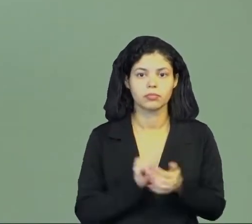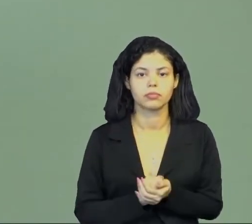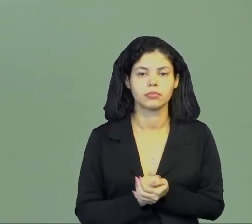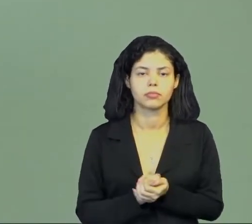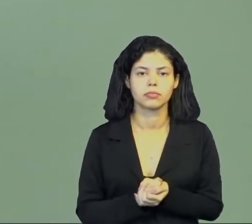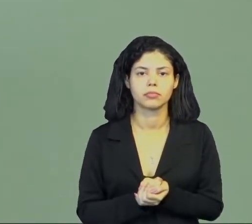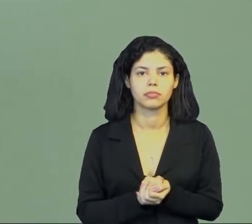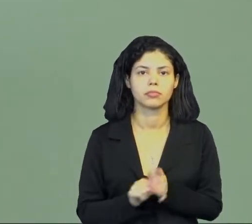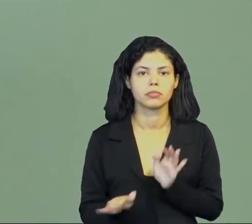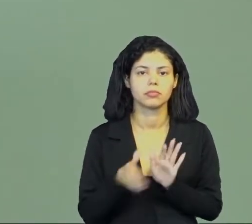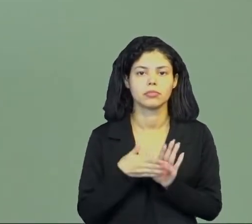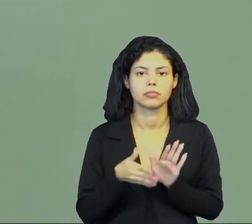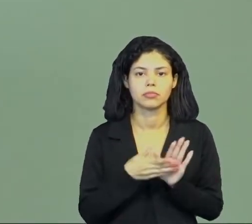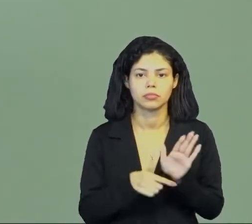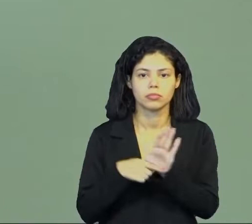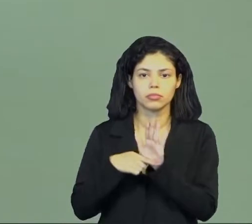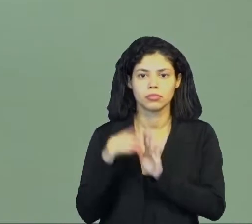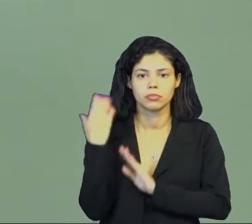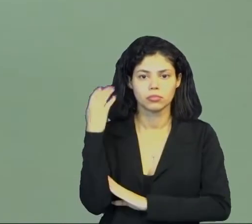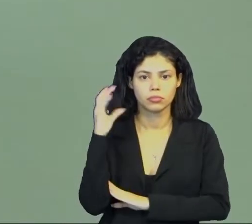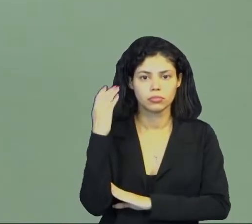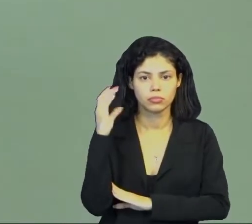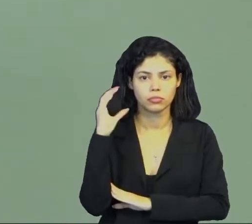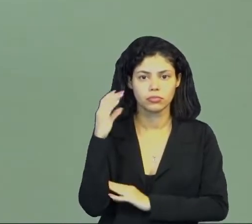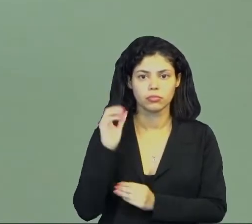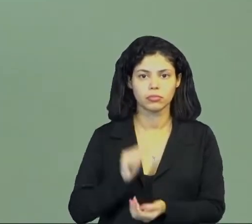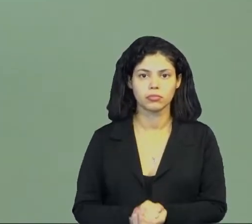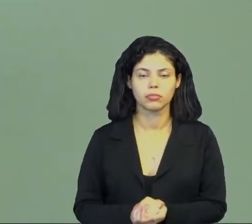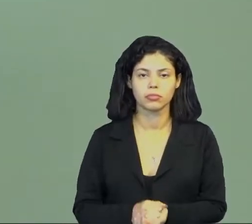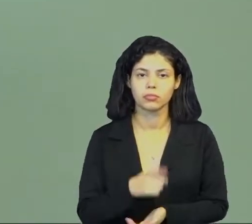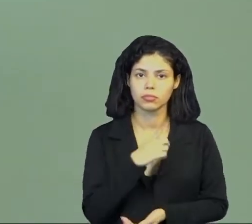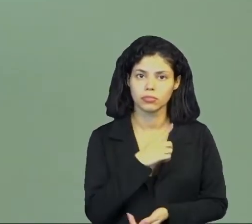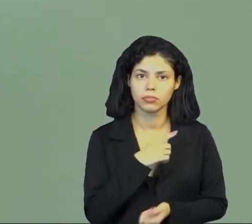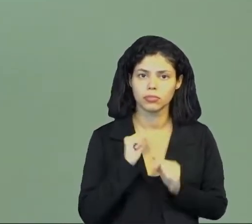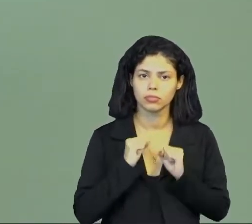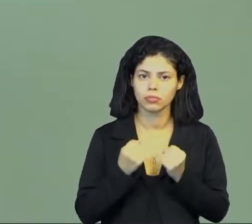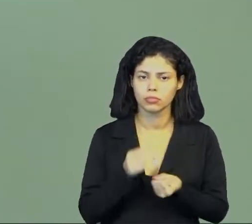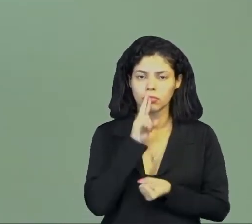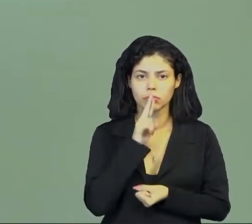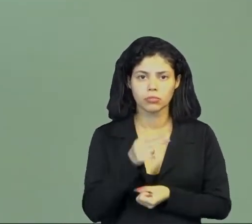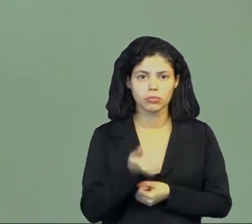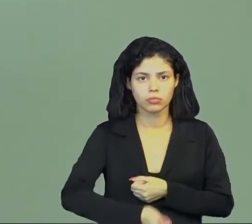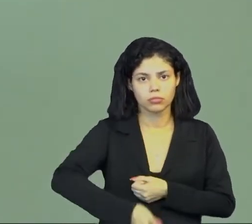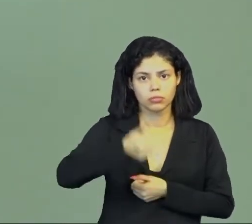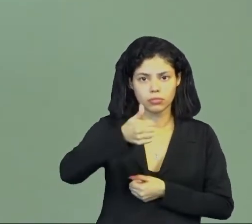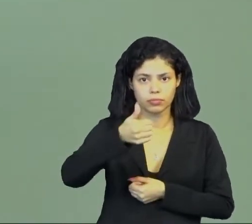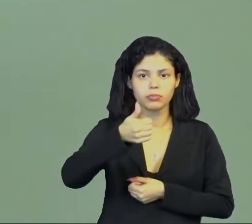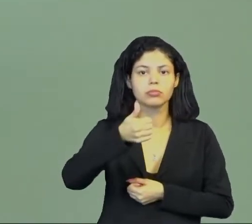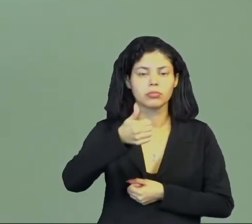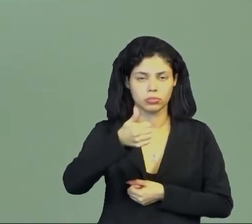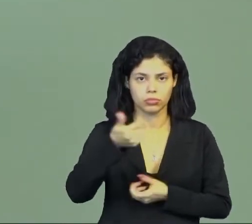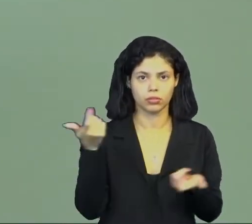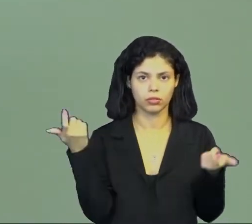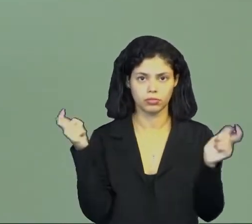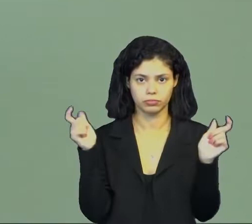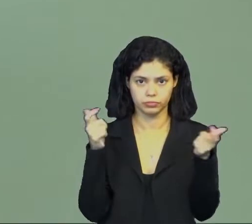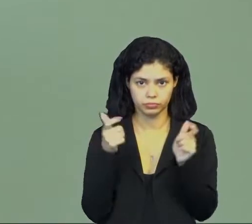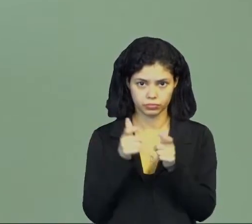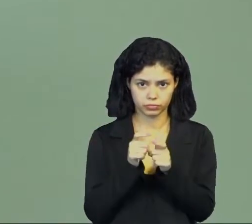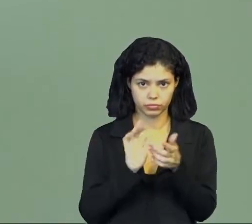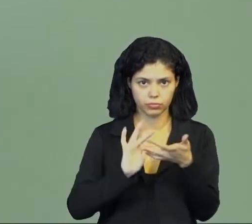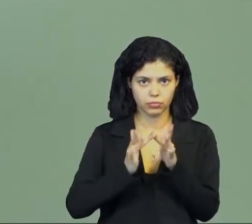é comprovada cientificamente de que ela teve um resultado positivo na